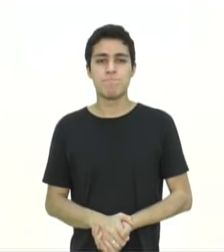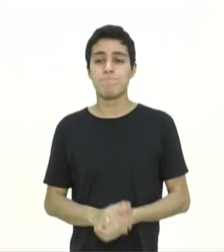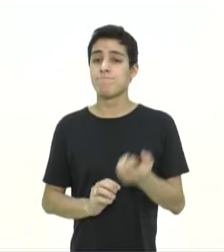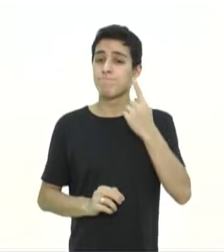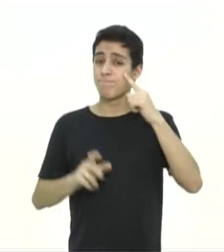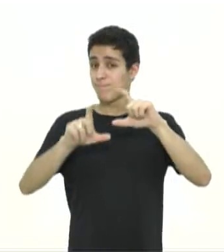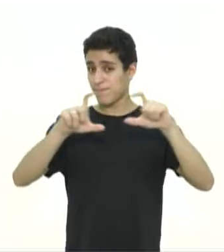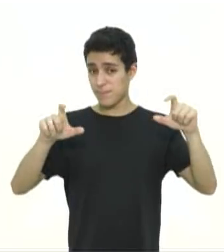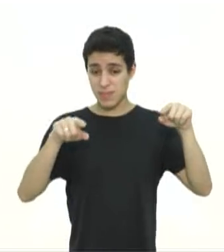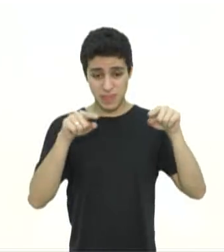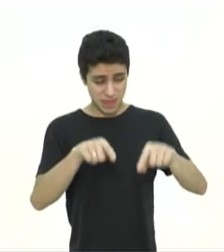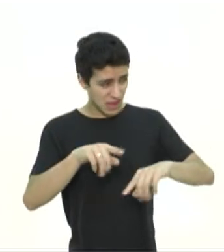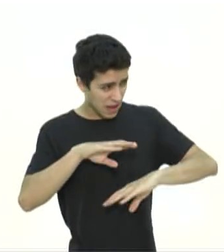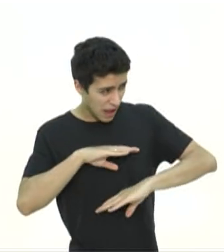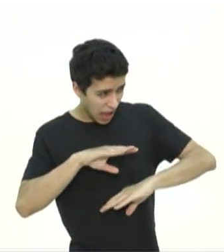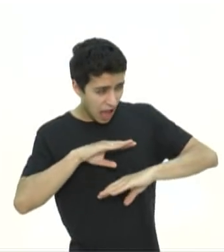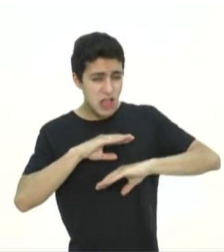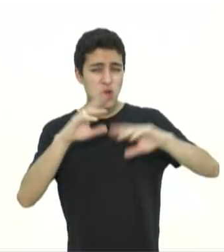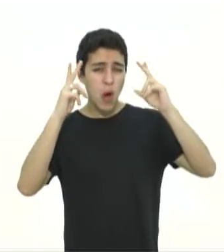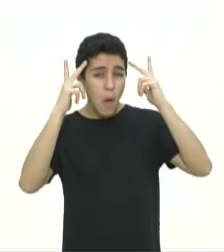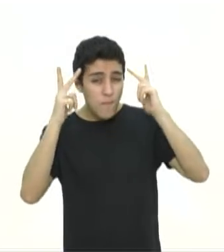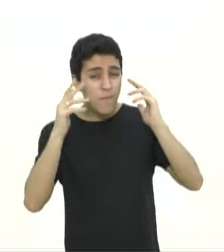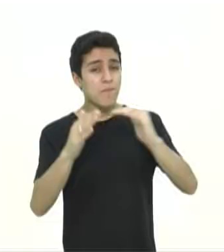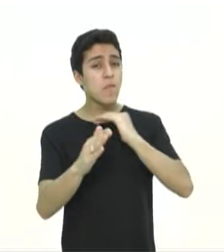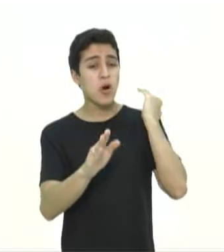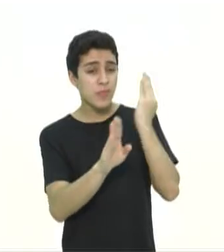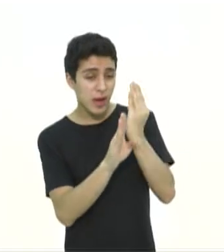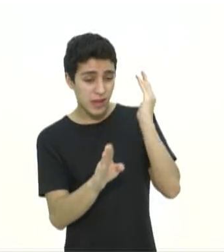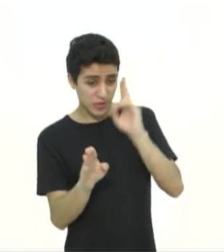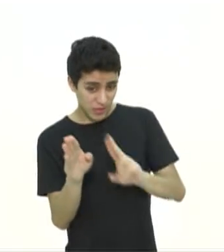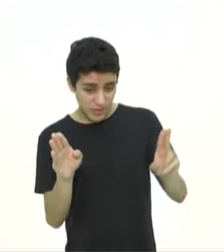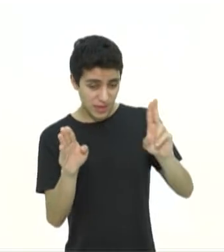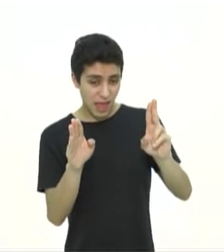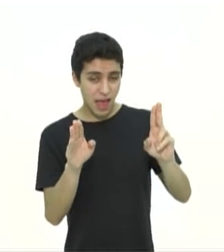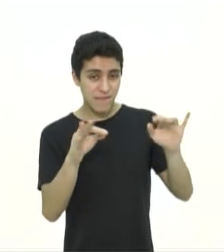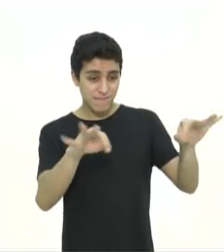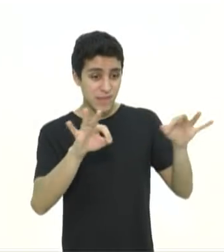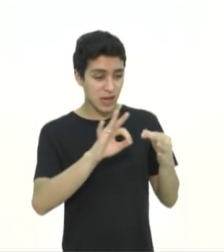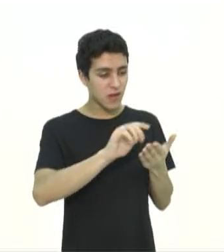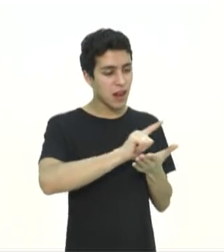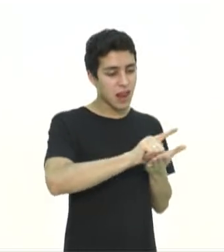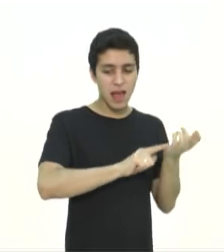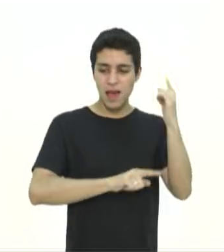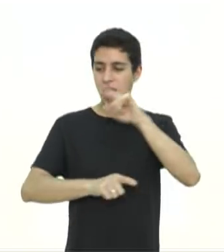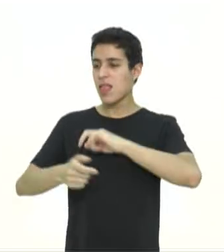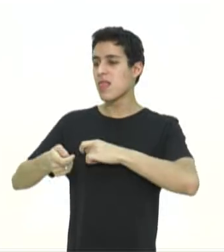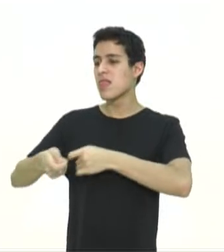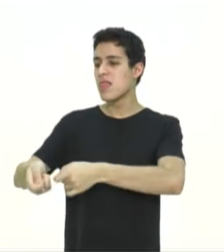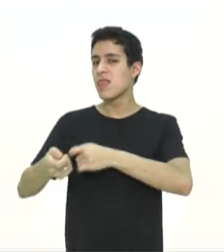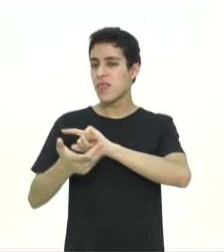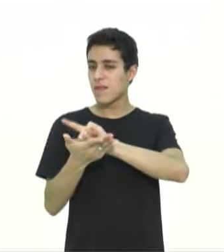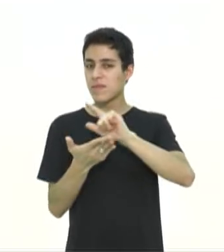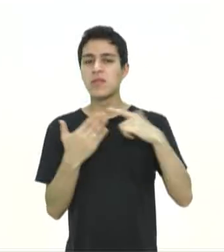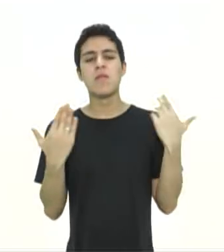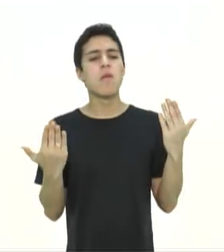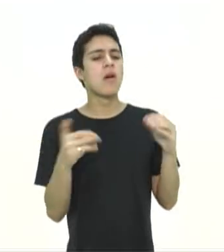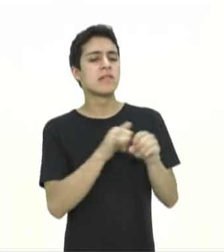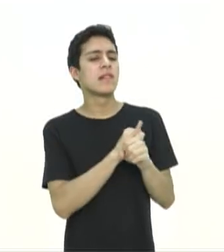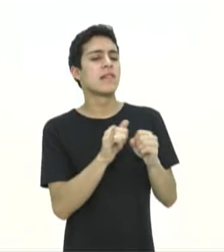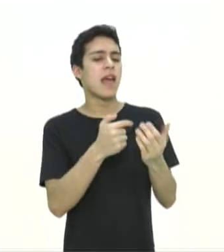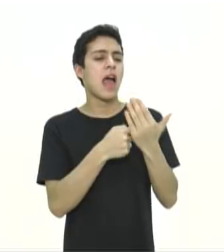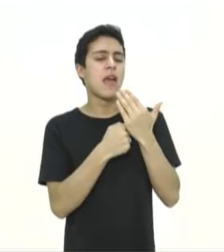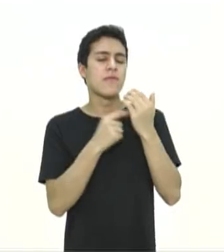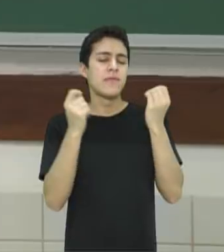trecho, esse é um caso comum de morte por usar pano de prato como pano de limpeza. Qual recurso usado para a geração de